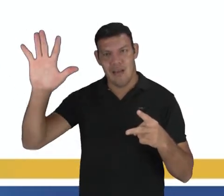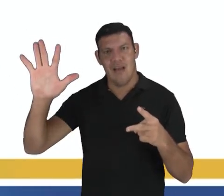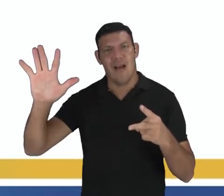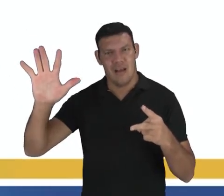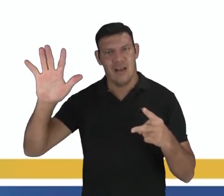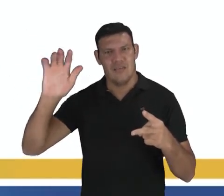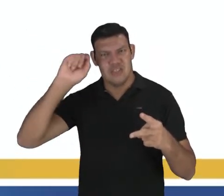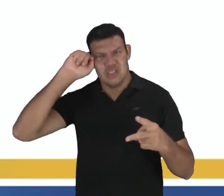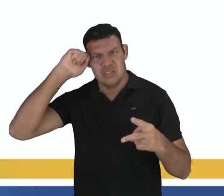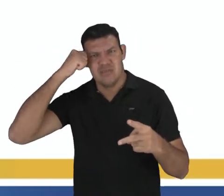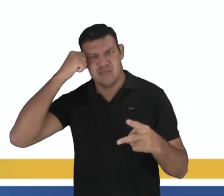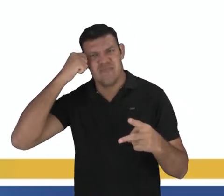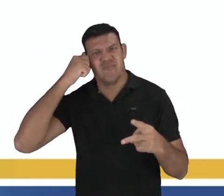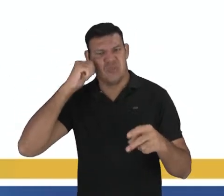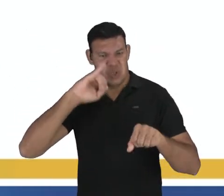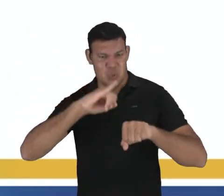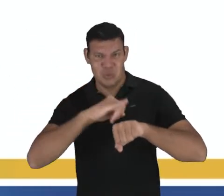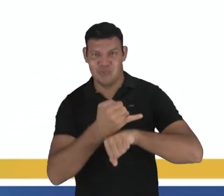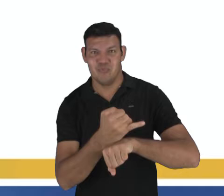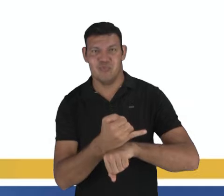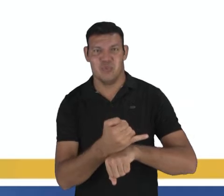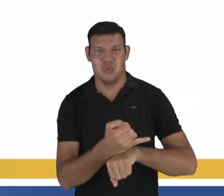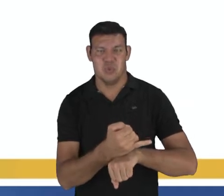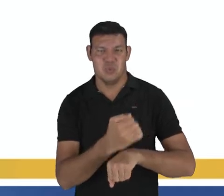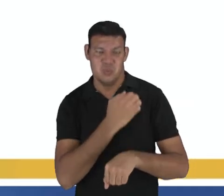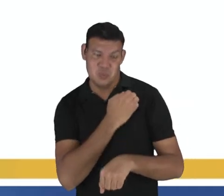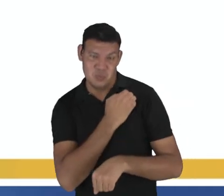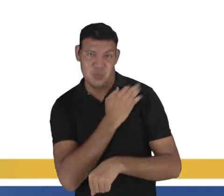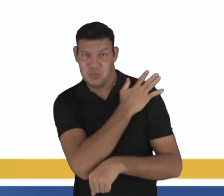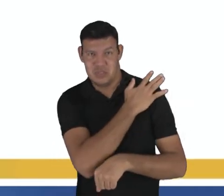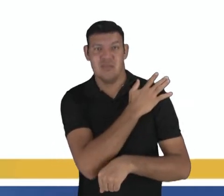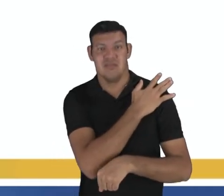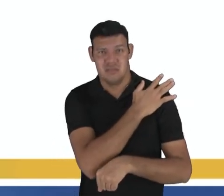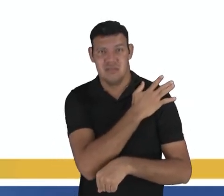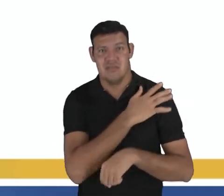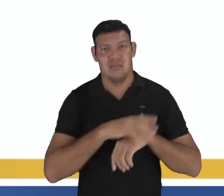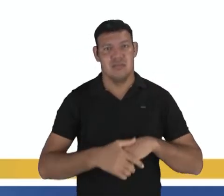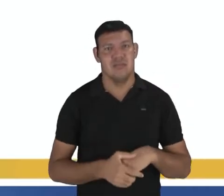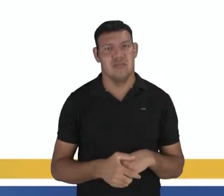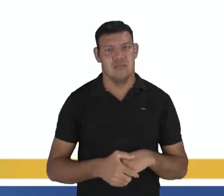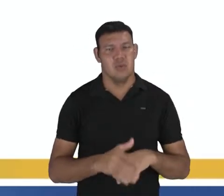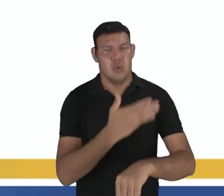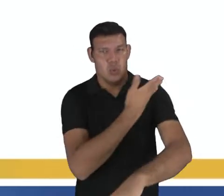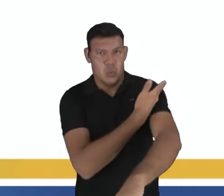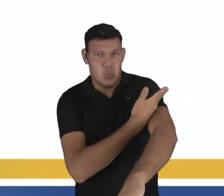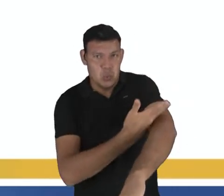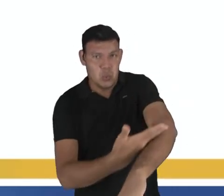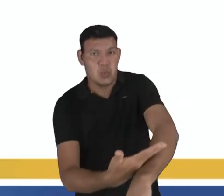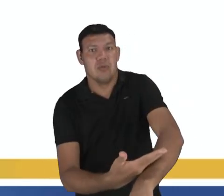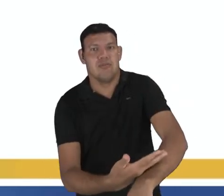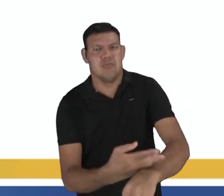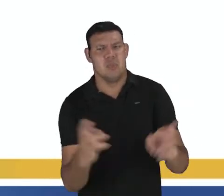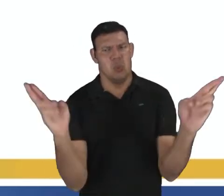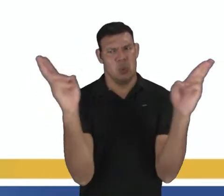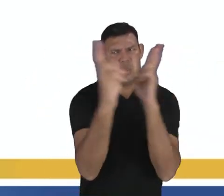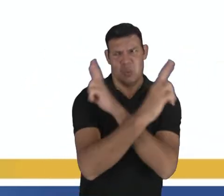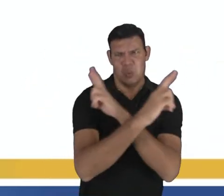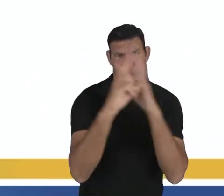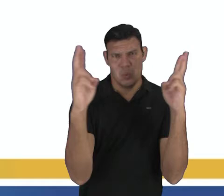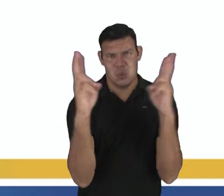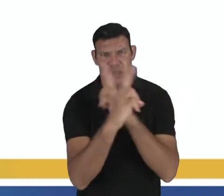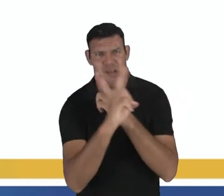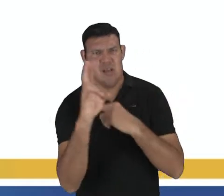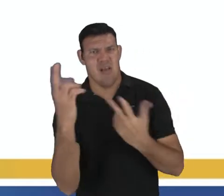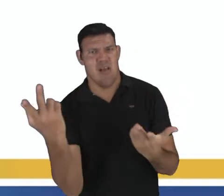assim bem cruéis, né? Onde essas pessoas elas foram, por conta de alguns hábitos culturais relacionadas